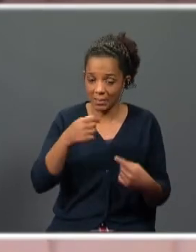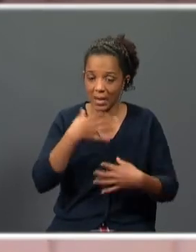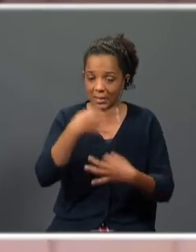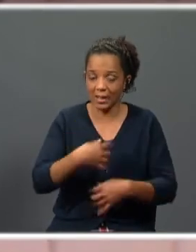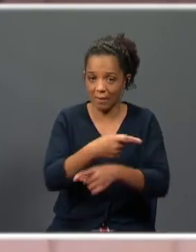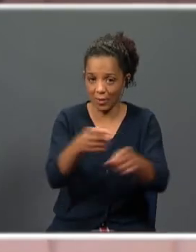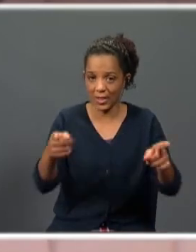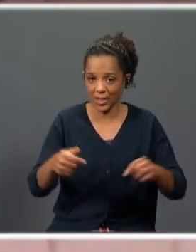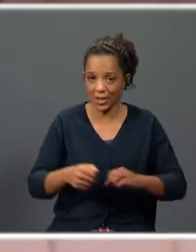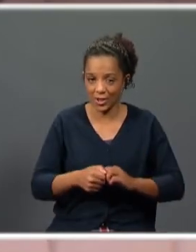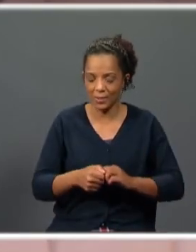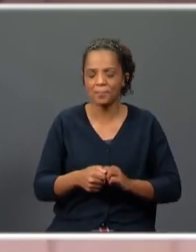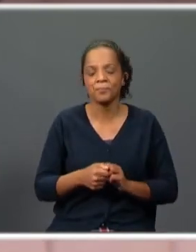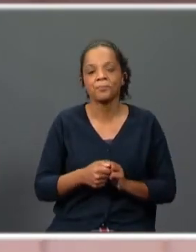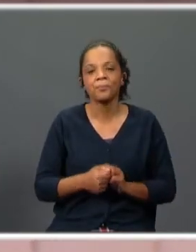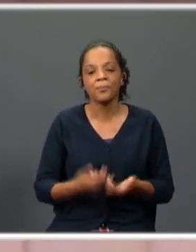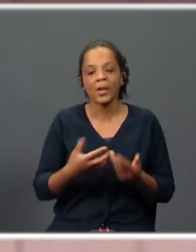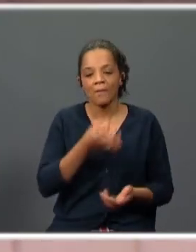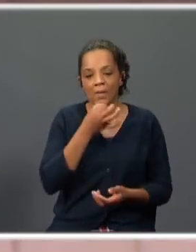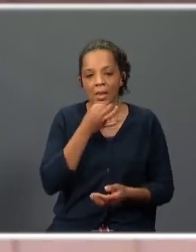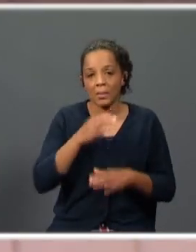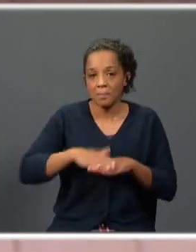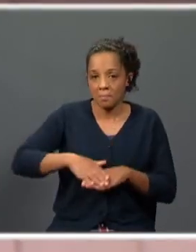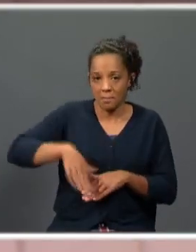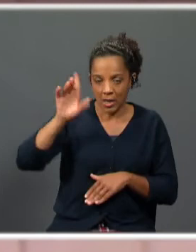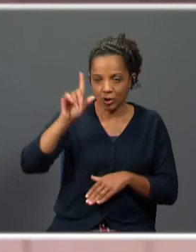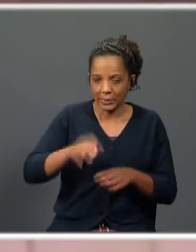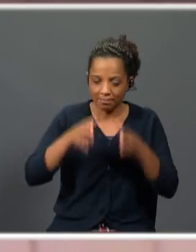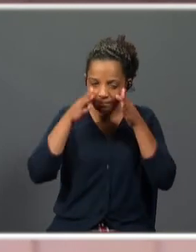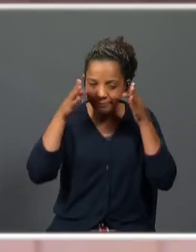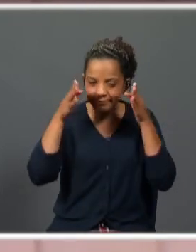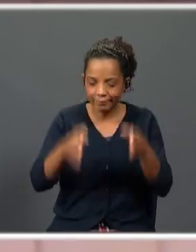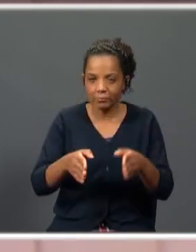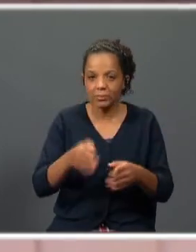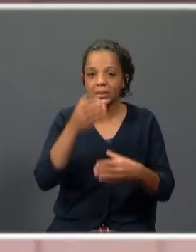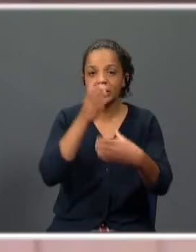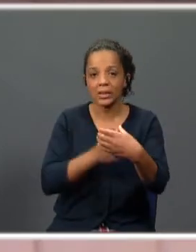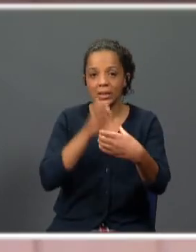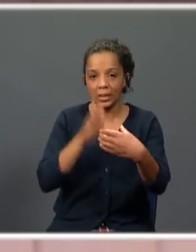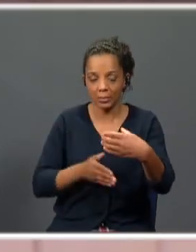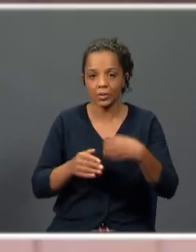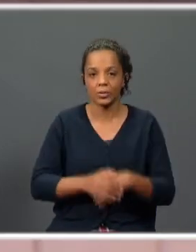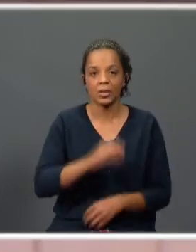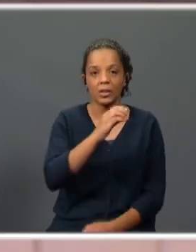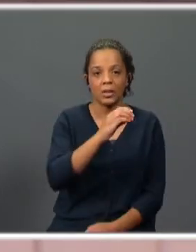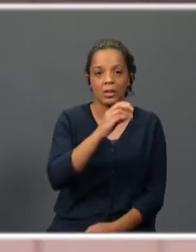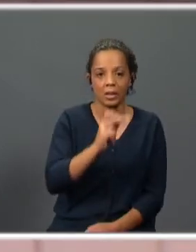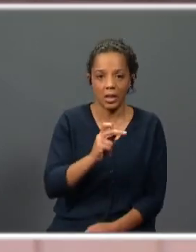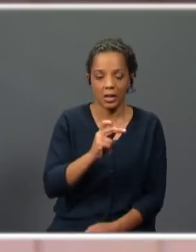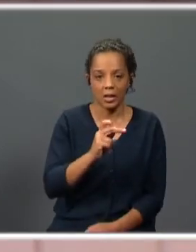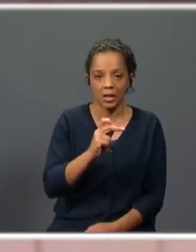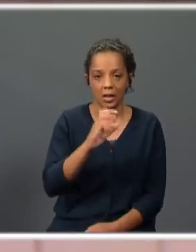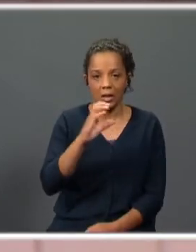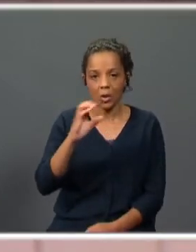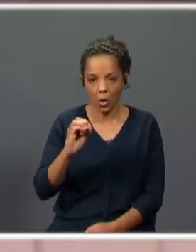também. Vamos falar mais e vamos nos dedicar às sílabas K, CO e CU. E